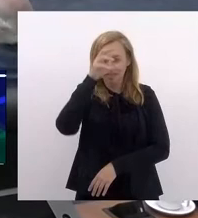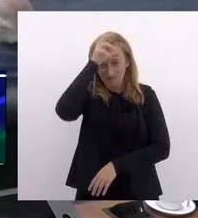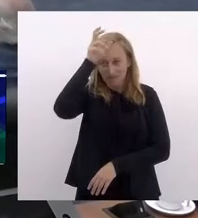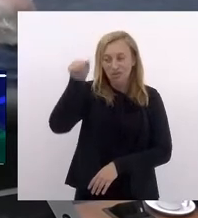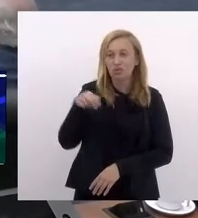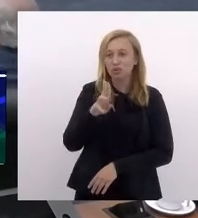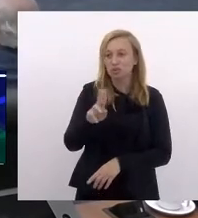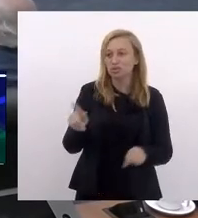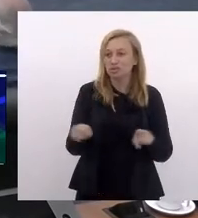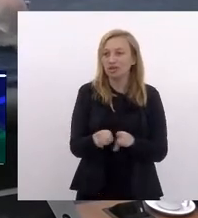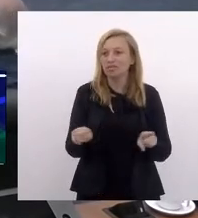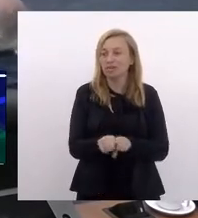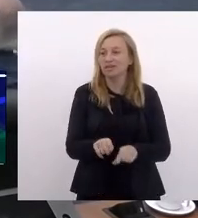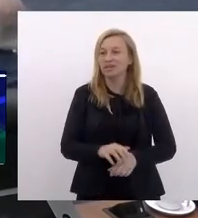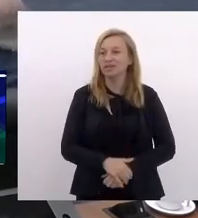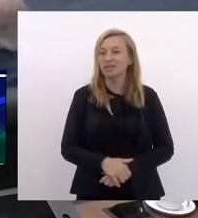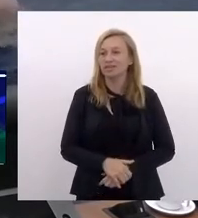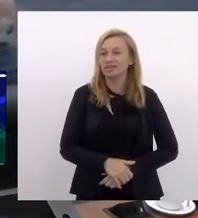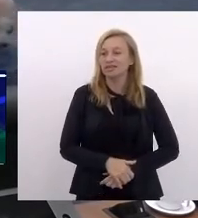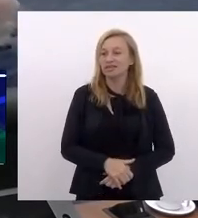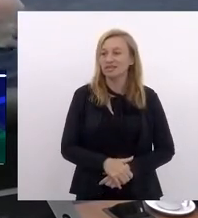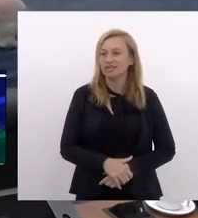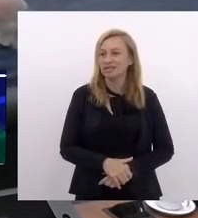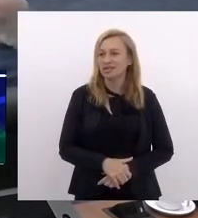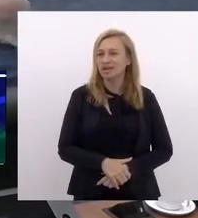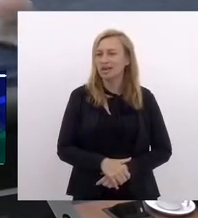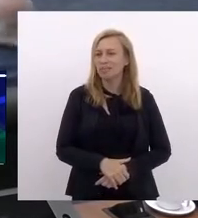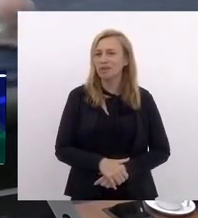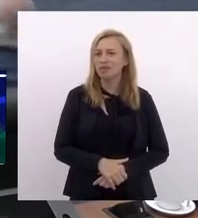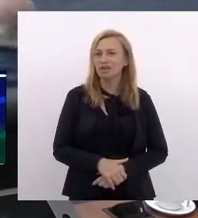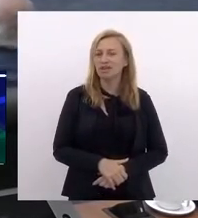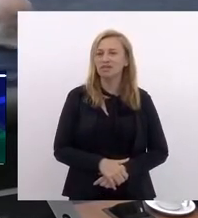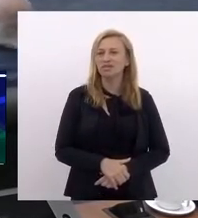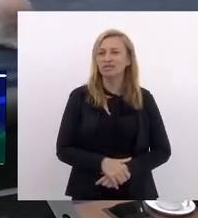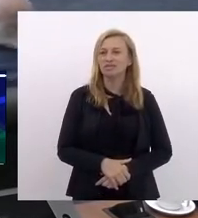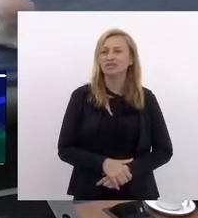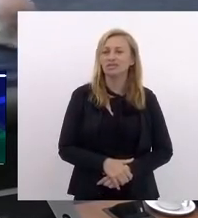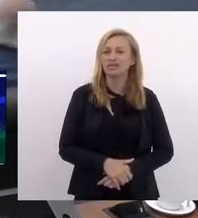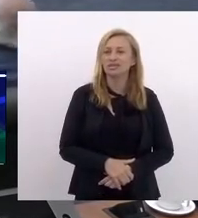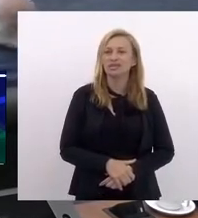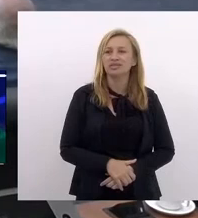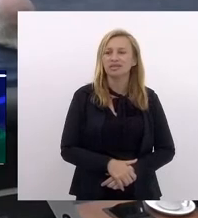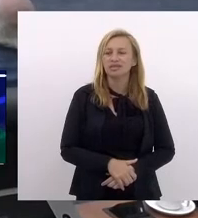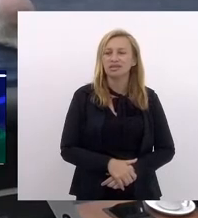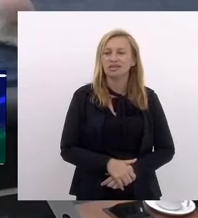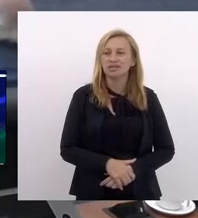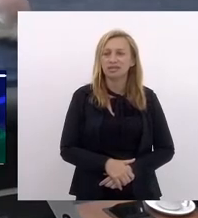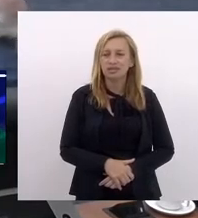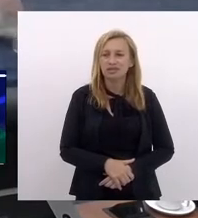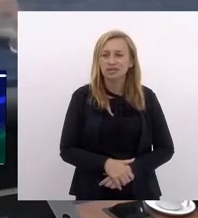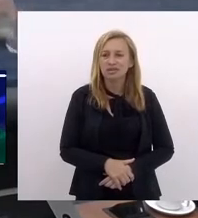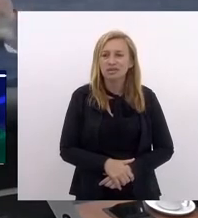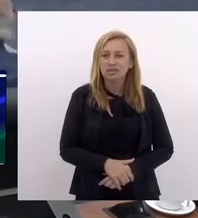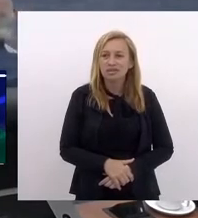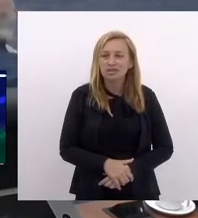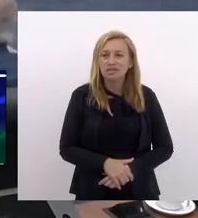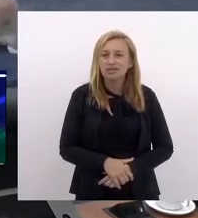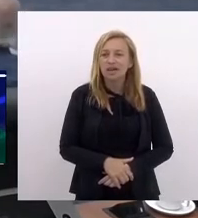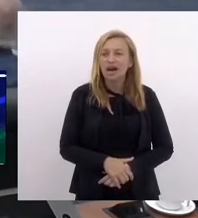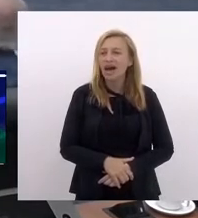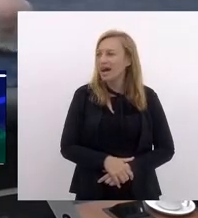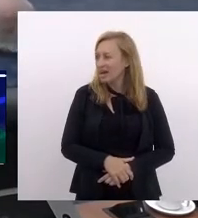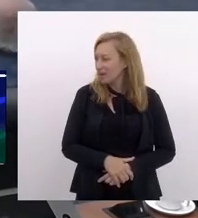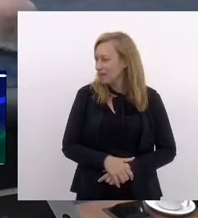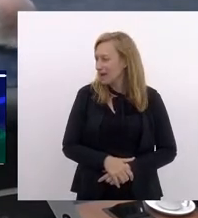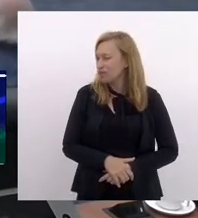titia, um carinho especial por vocês, que a gente acompanhou essa luta aí também. Anuncio. Sua autoria também,